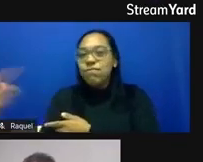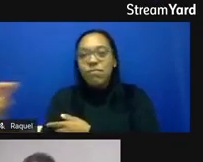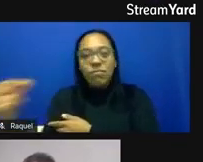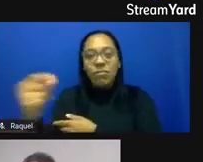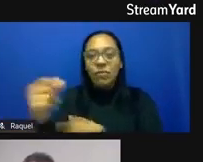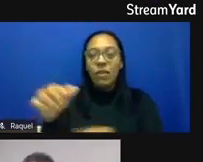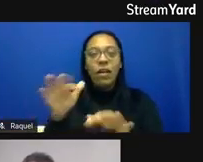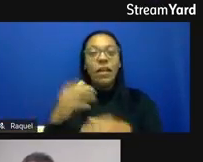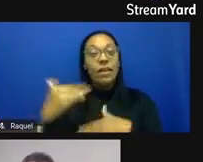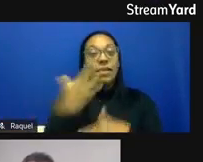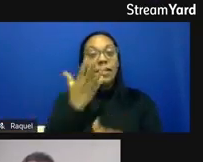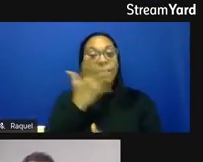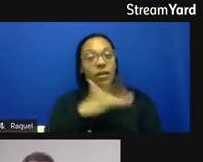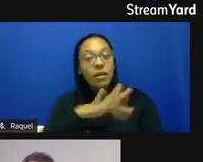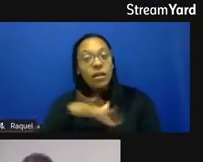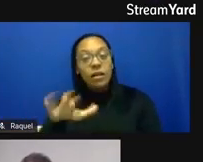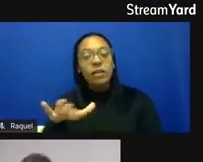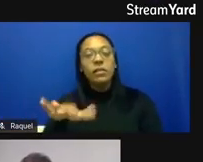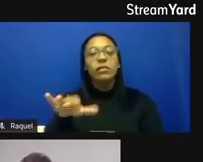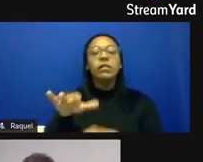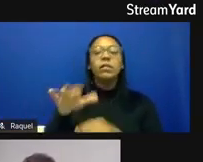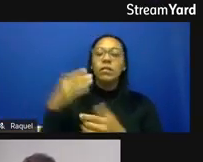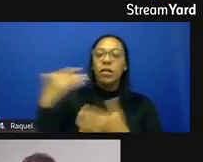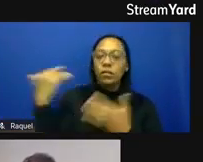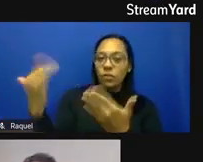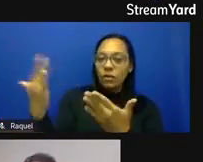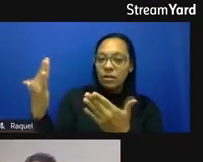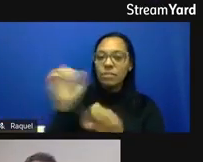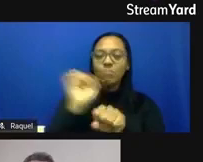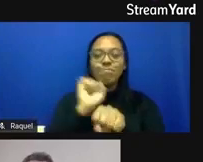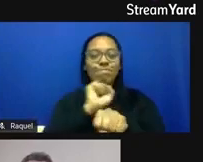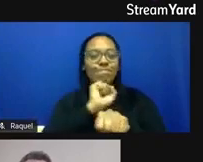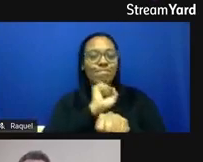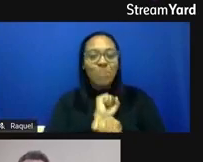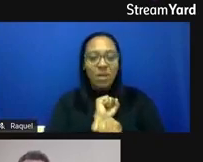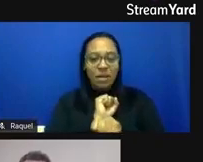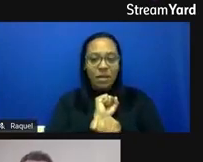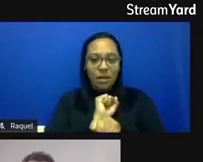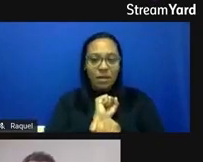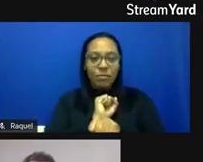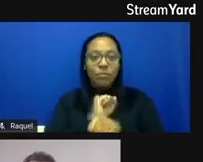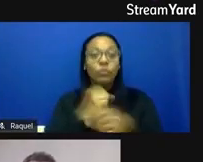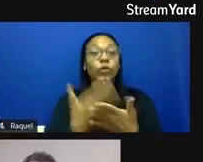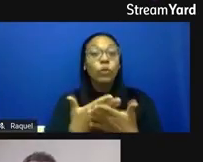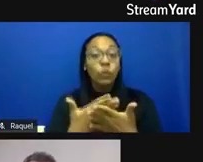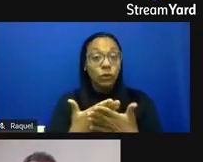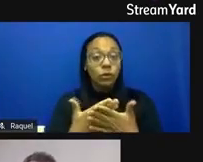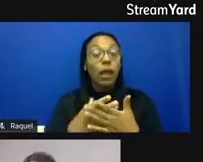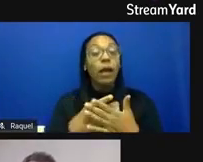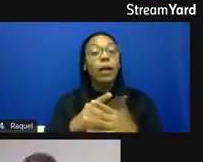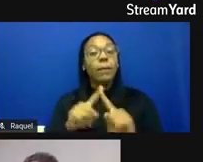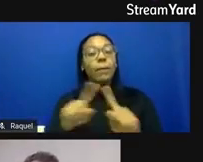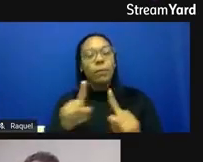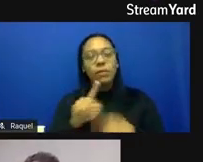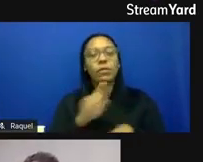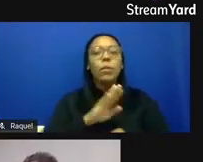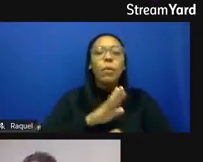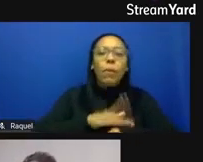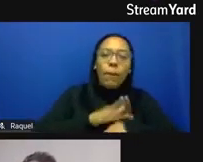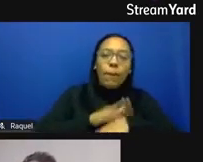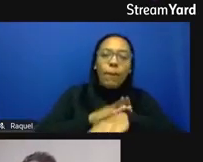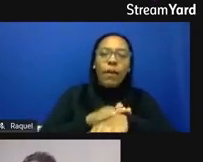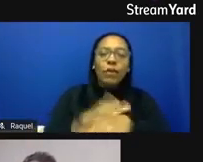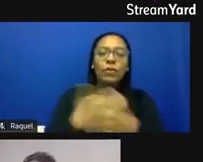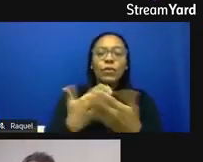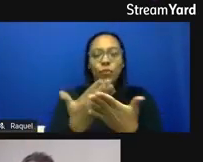crianças, adolescentes que param de estudar em algum momento, quando deveriam continuar estudando por mais tempo. Né? E é muito comum